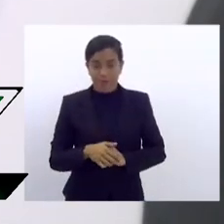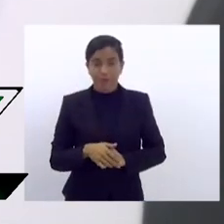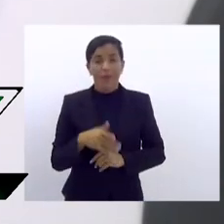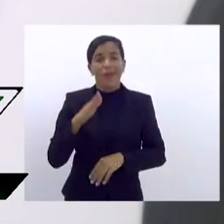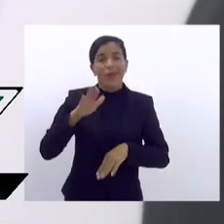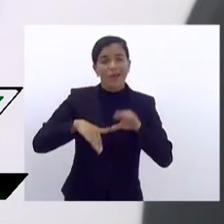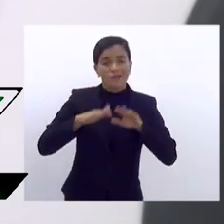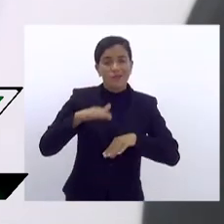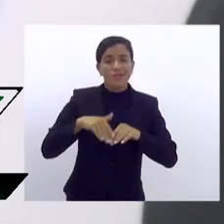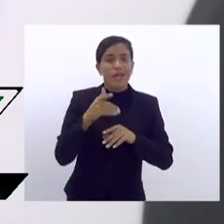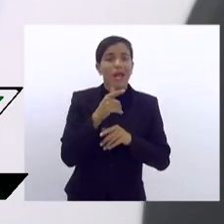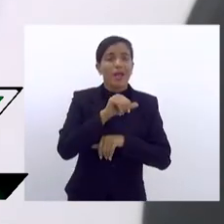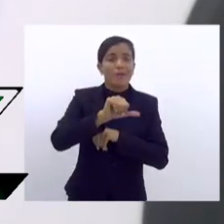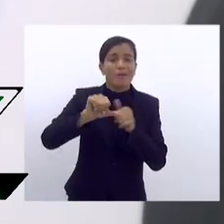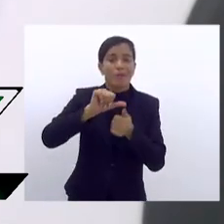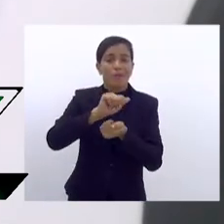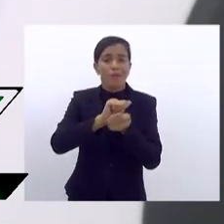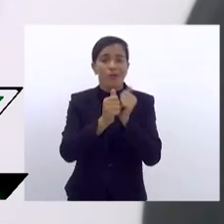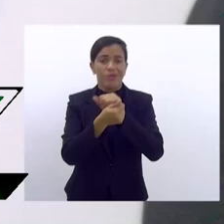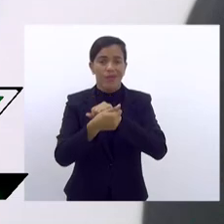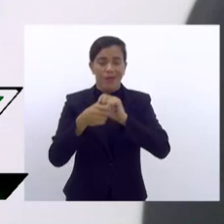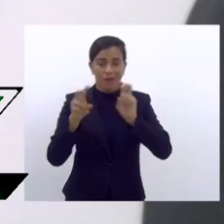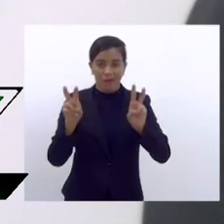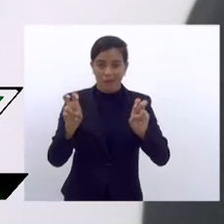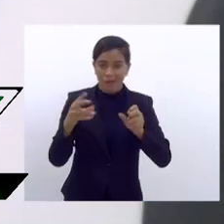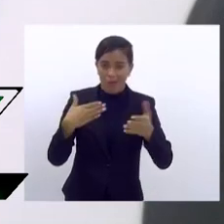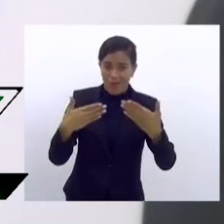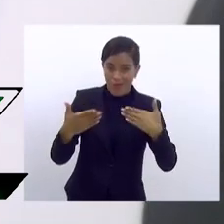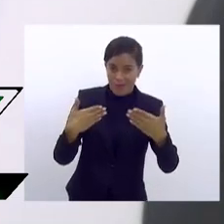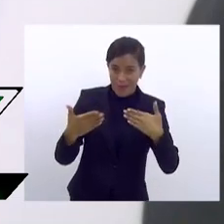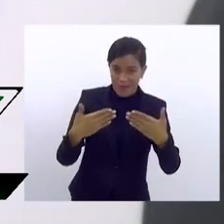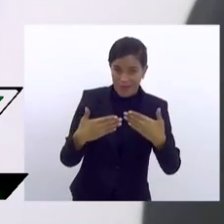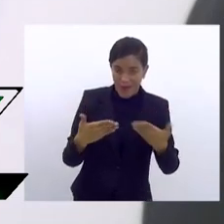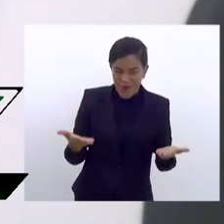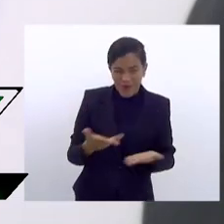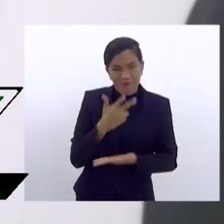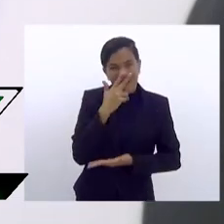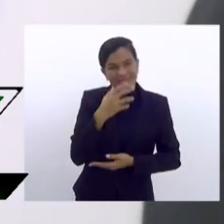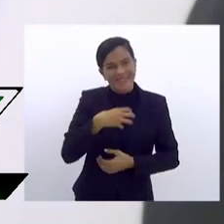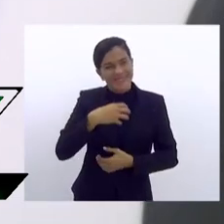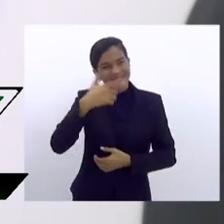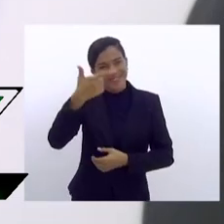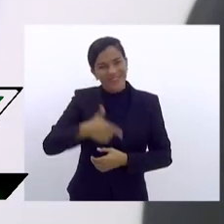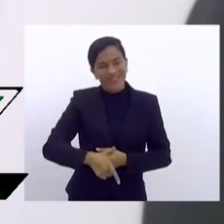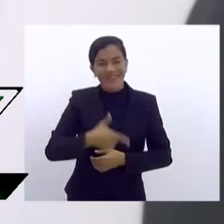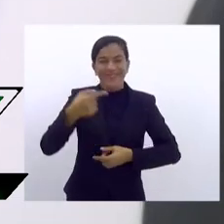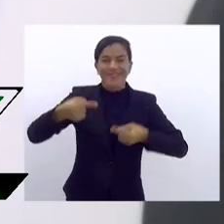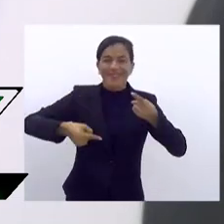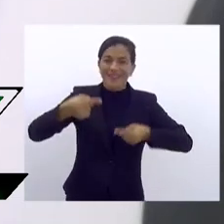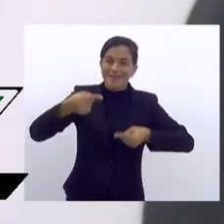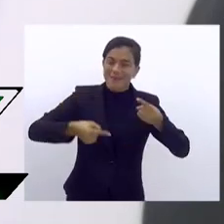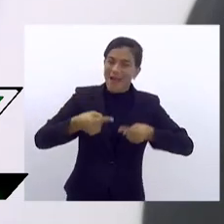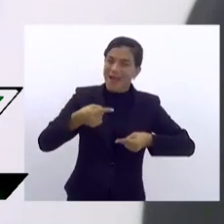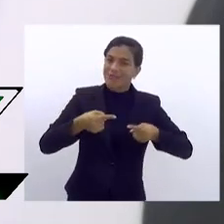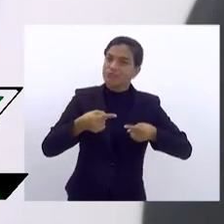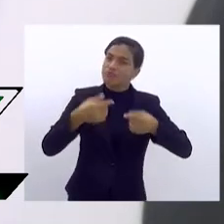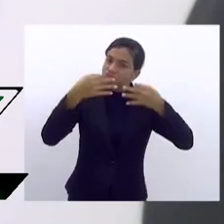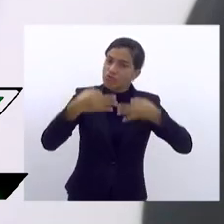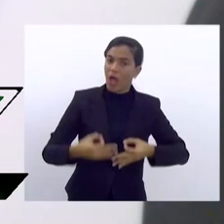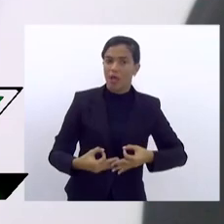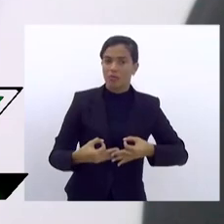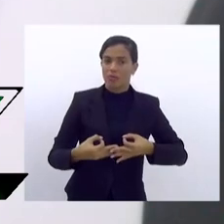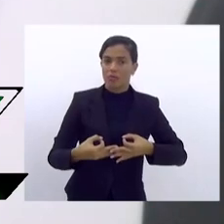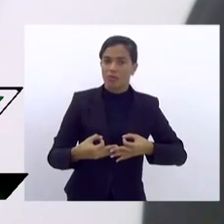desvirtuar esse debate eu acho que no dia de hoje a gente volta novamente a colocar esse debate no trilho correto